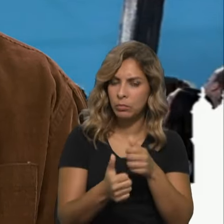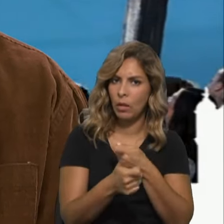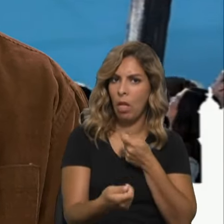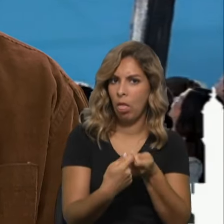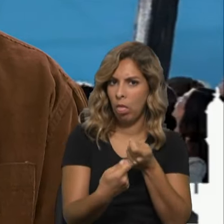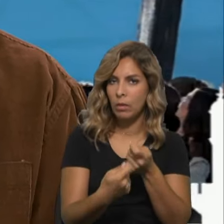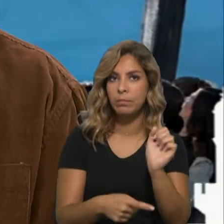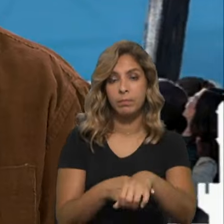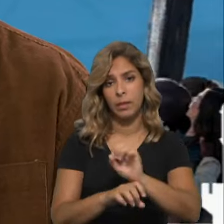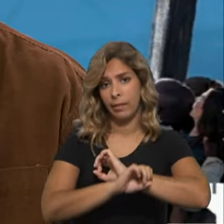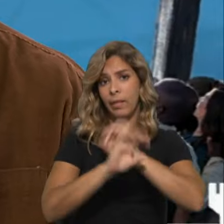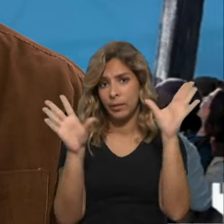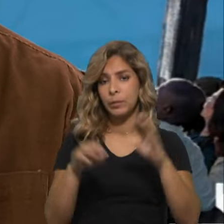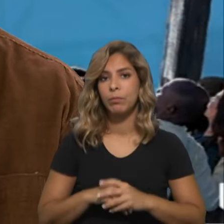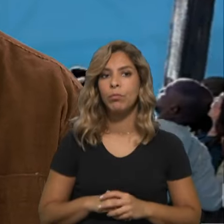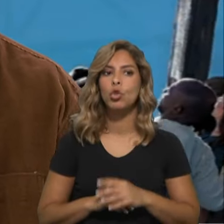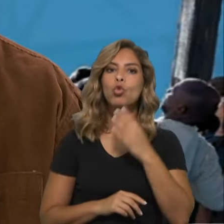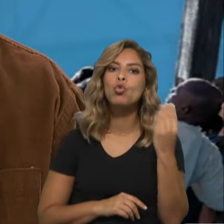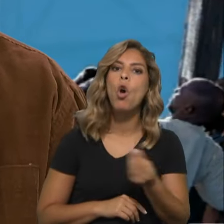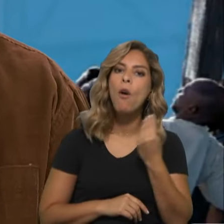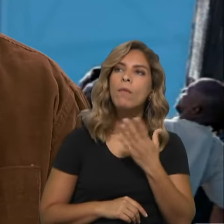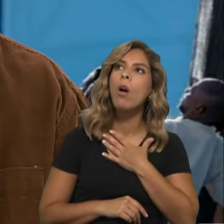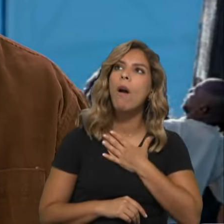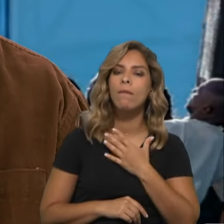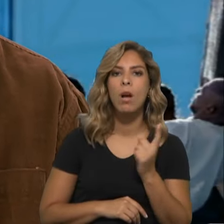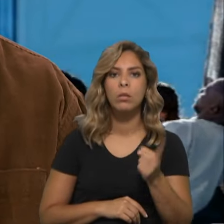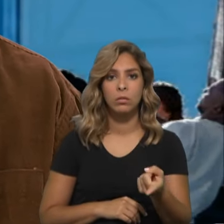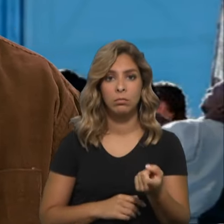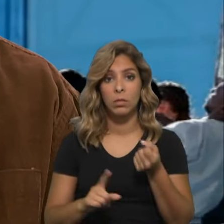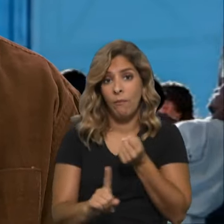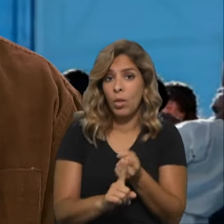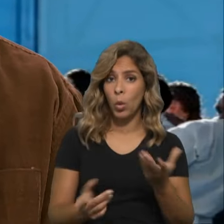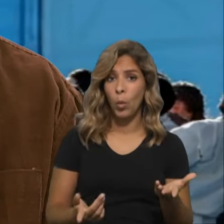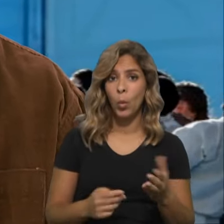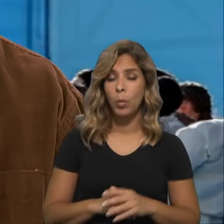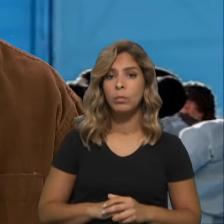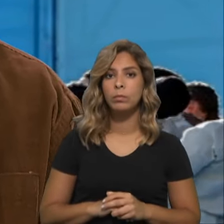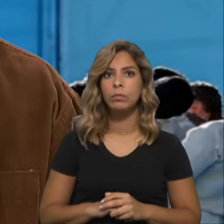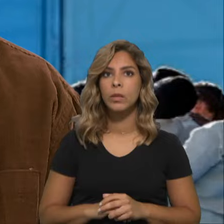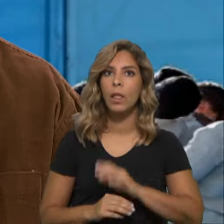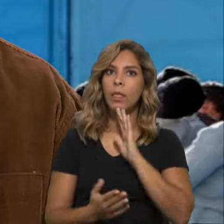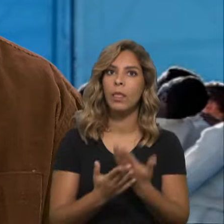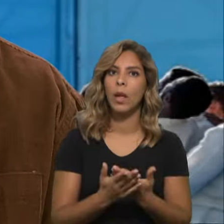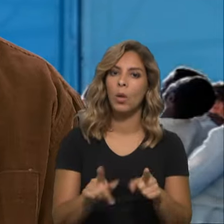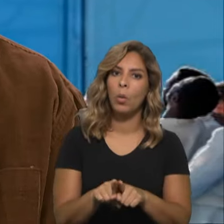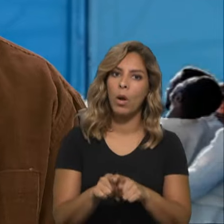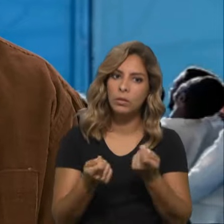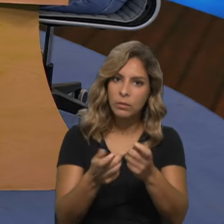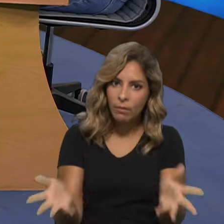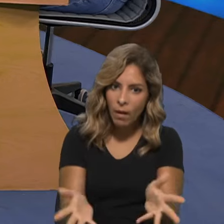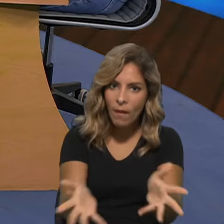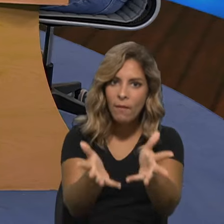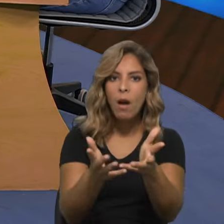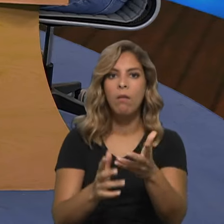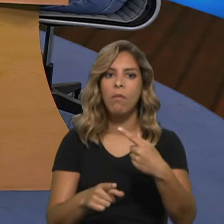eles Com certeza o jovem gosta de desafio né e nada mais desafiante do que dá papel aos jovens Dá protagonismo aos